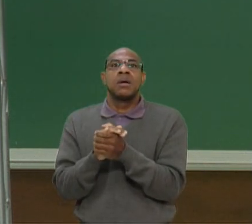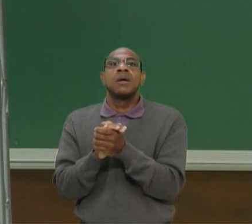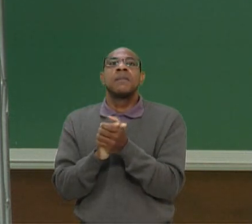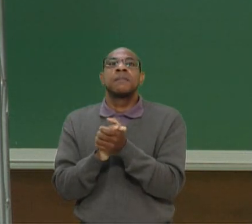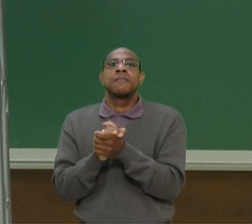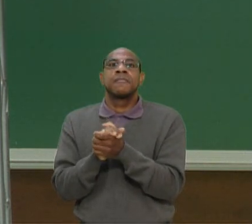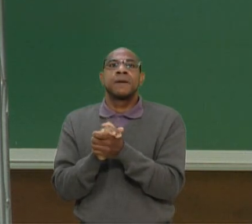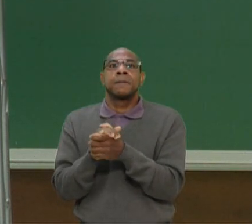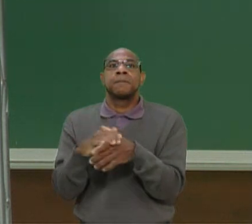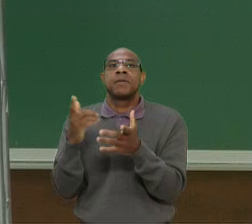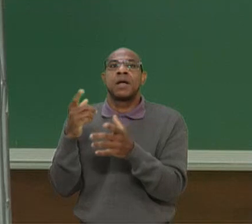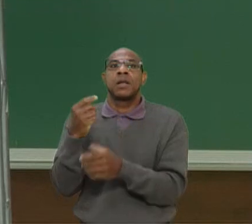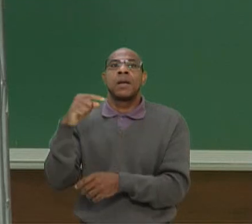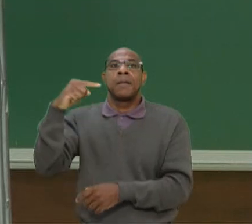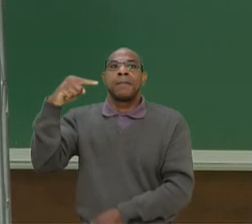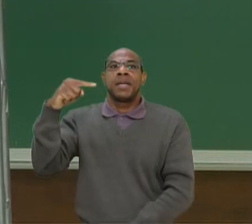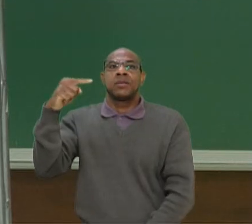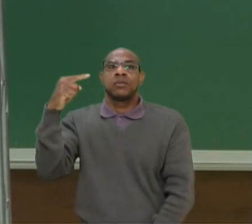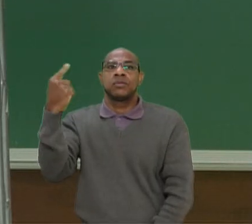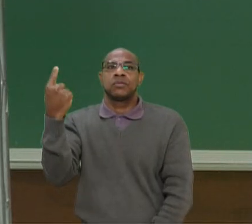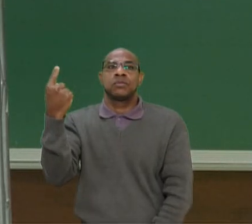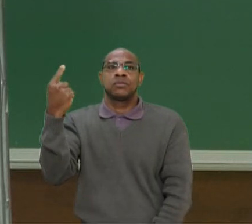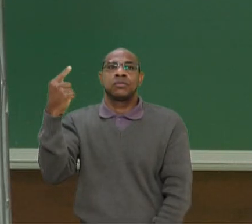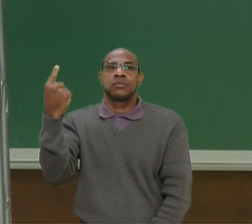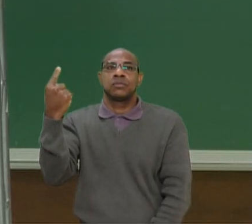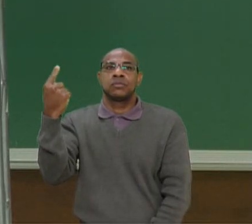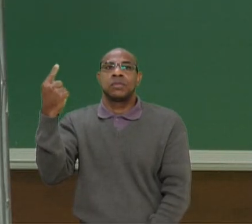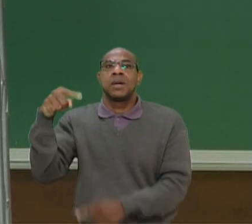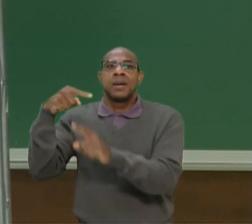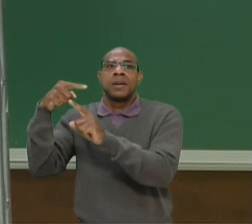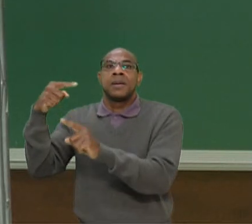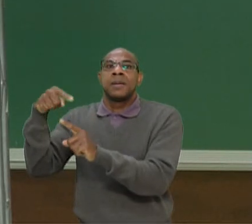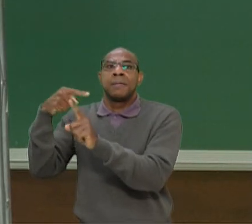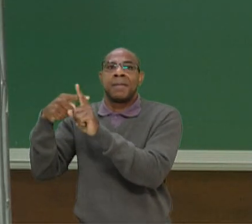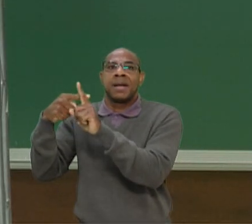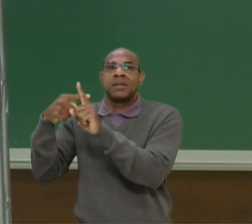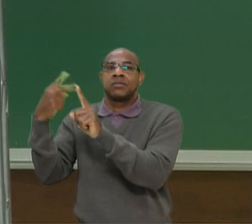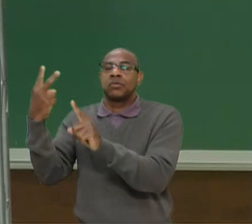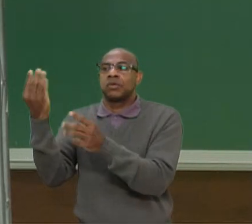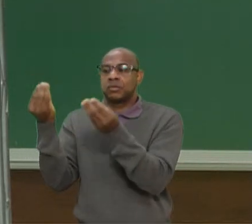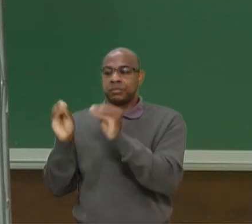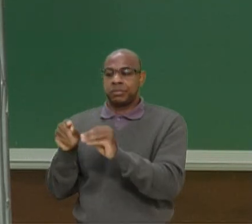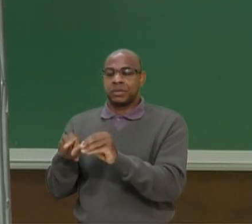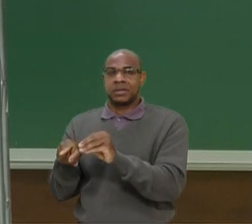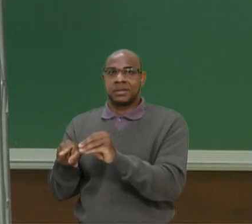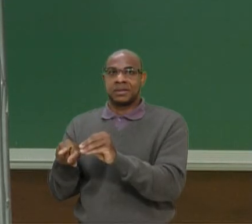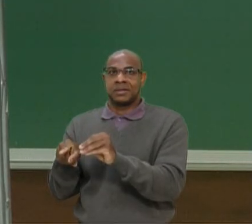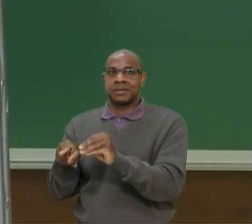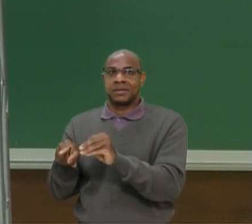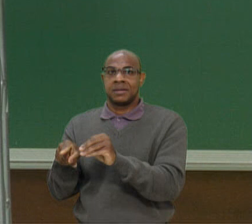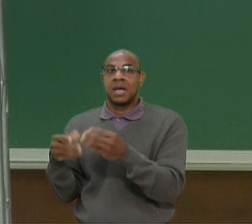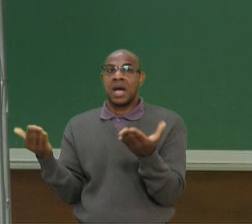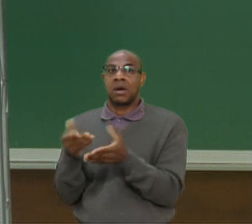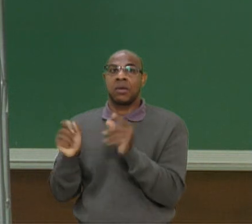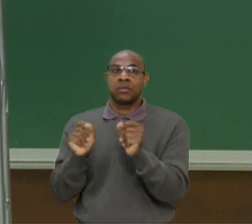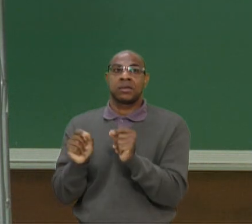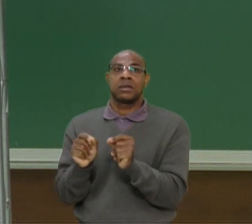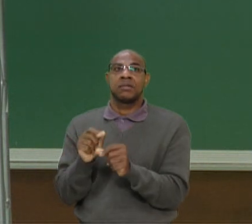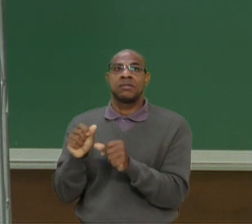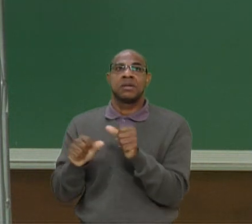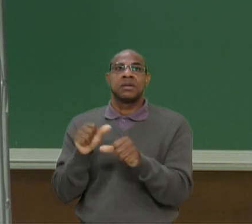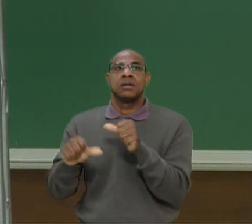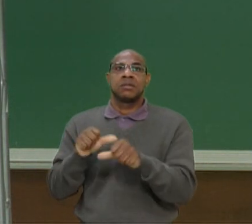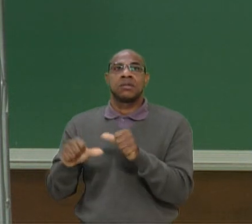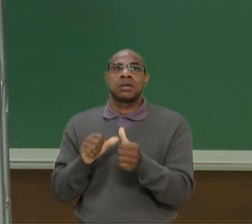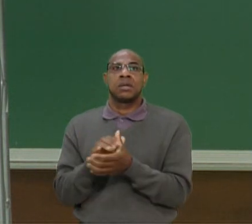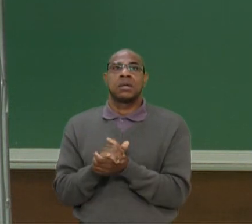menos 1 mais 2. Troca o sinal da parte real e da parte imaginária. Agora, ó, eu vou trocar o